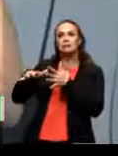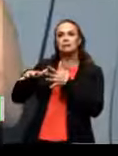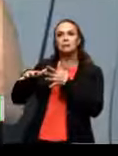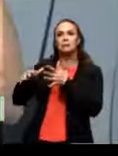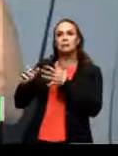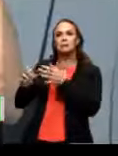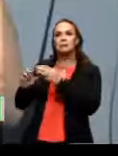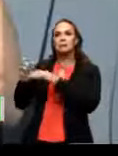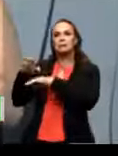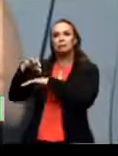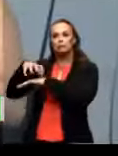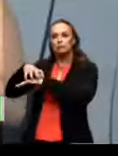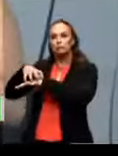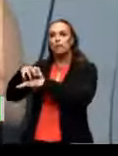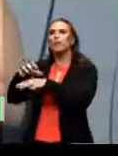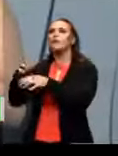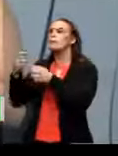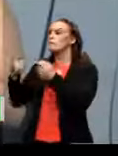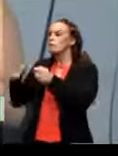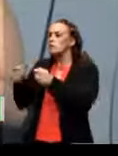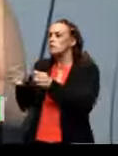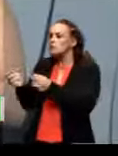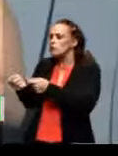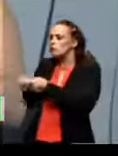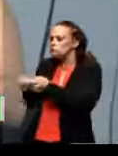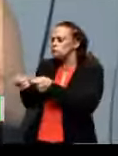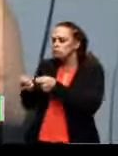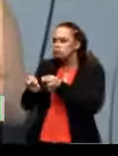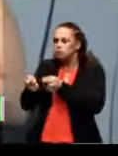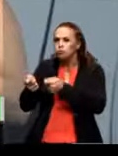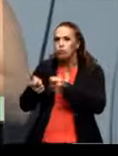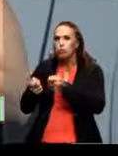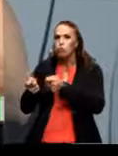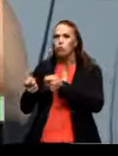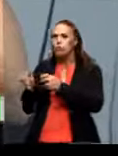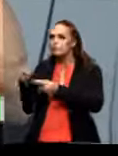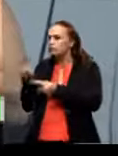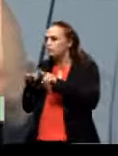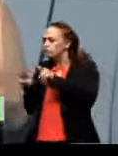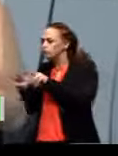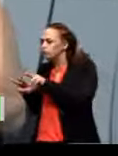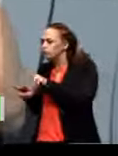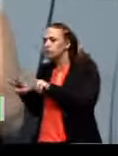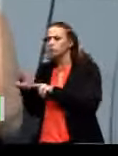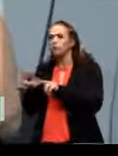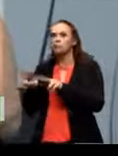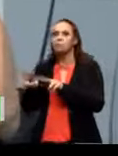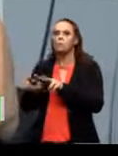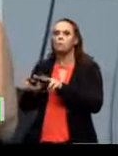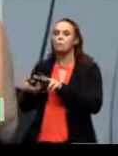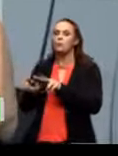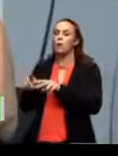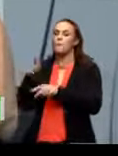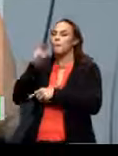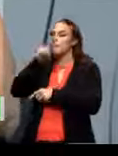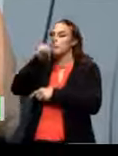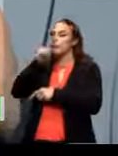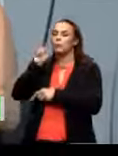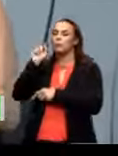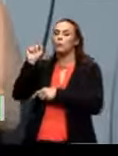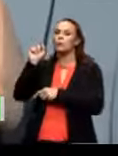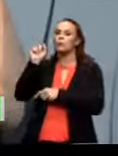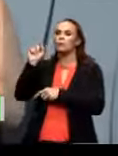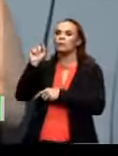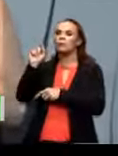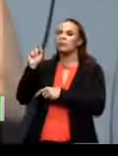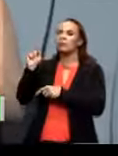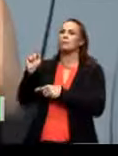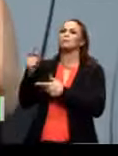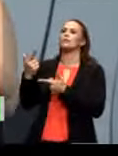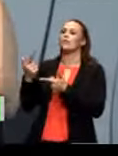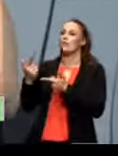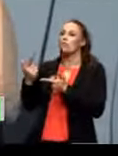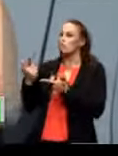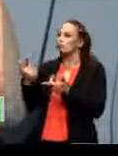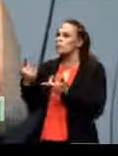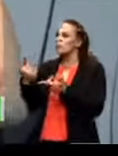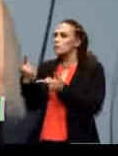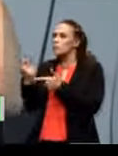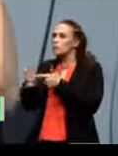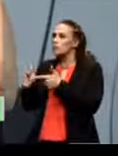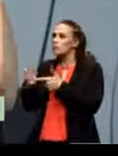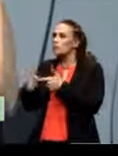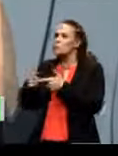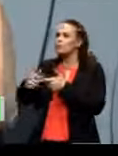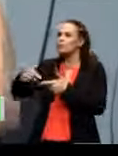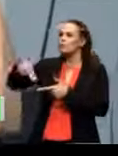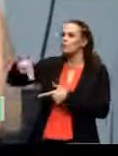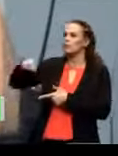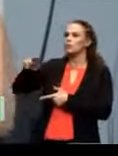controladas, monitoradas. O perigo é quando acontece um acidente nuclear, né? Como aconteceu, por exemplo, que eu citei para vocês na aula